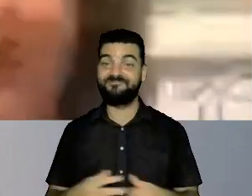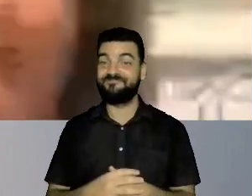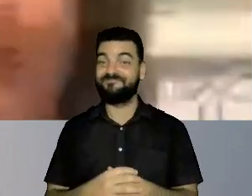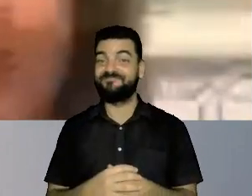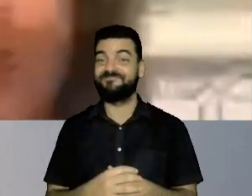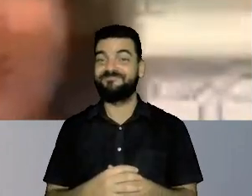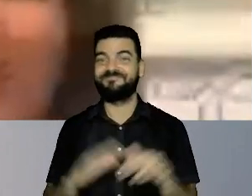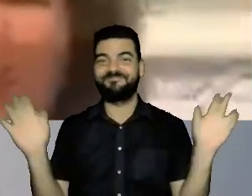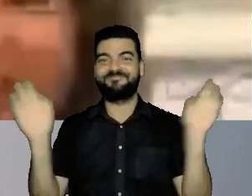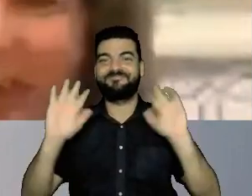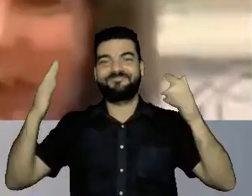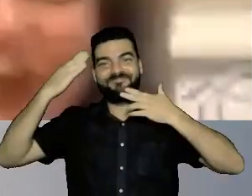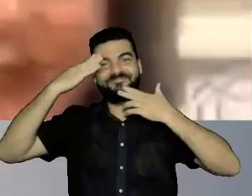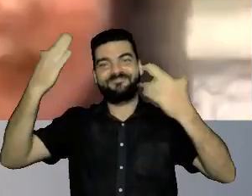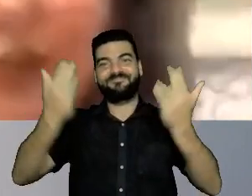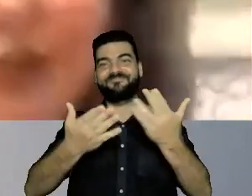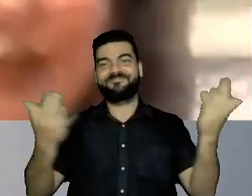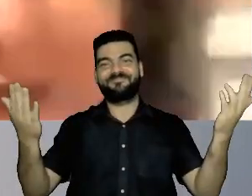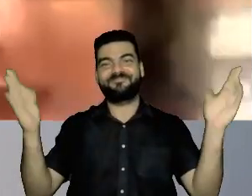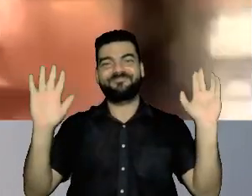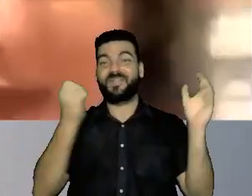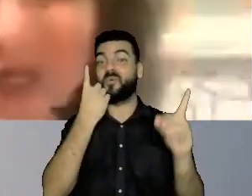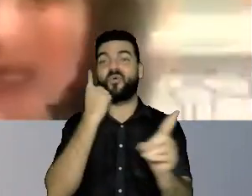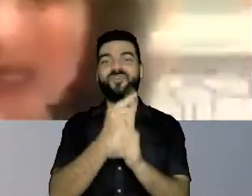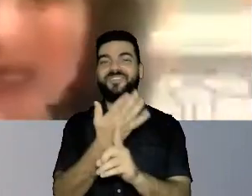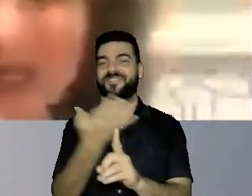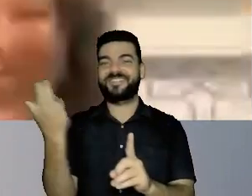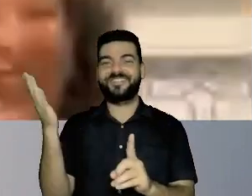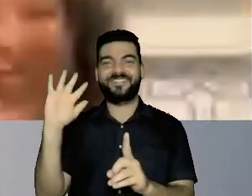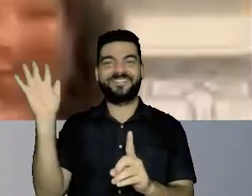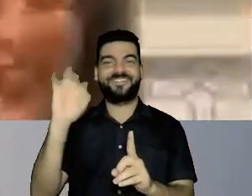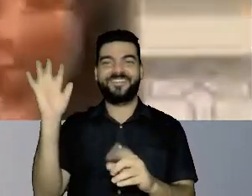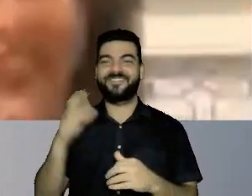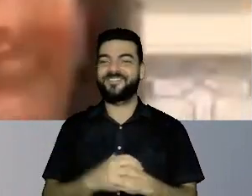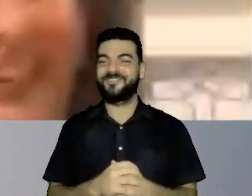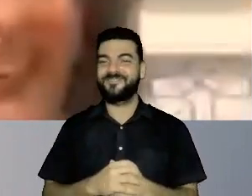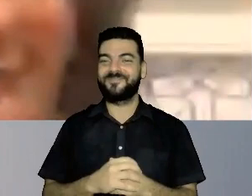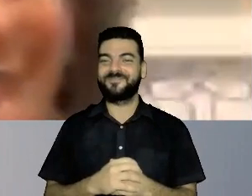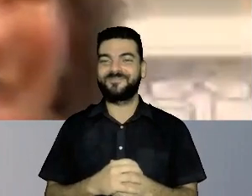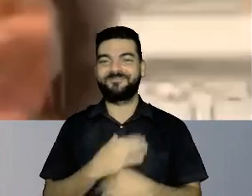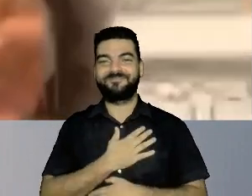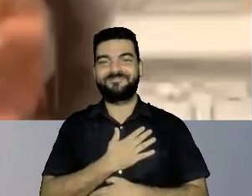Obrigada, gente. Pela fome, Vlad. Nós fomos salvos pela fome agora.